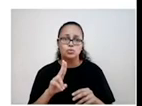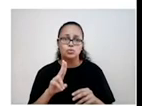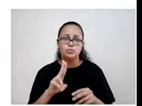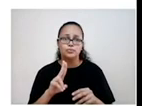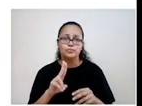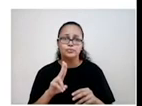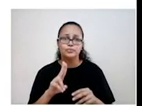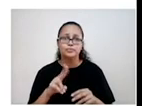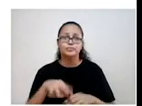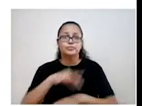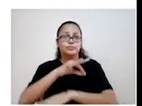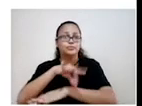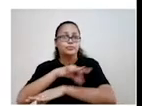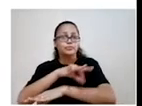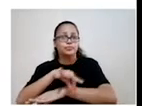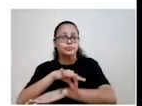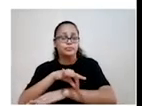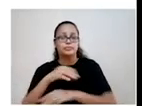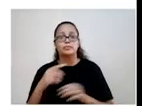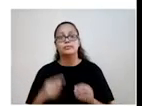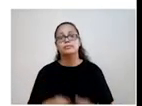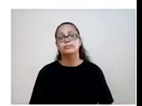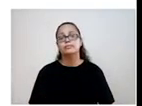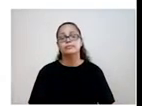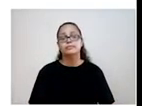geométricas. Observem a imagem.